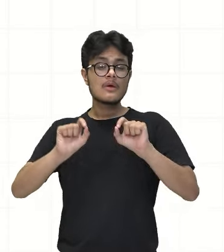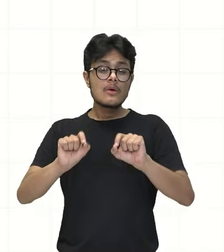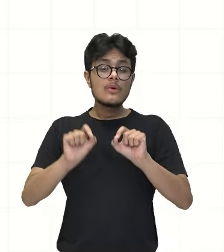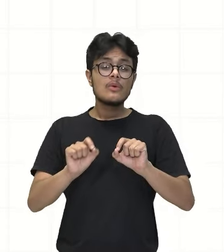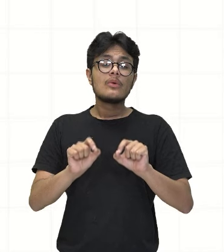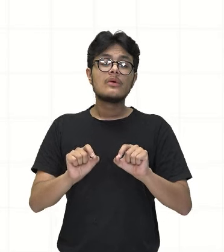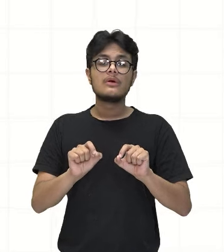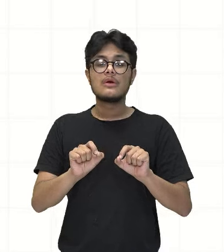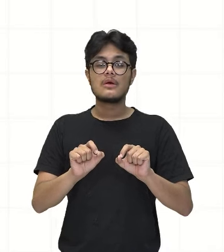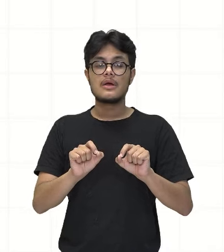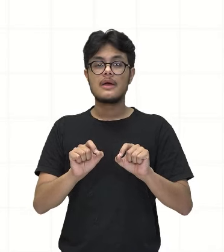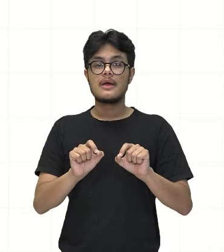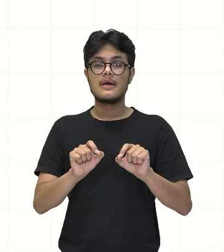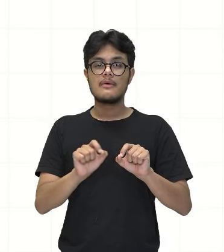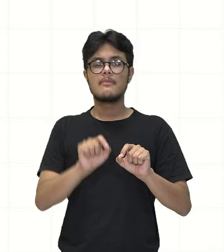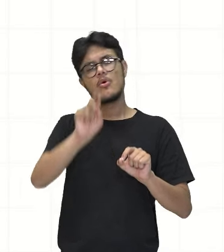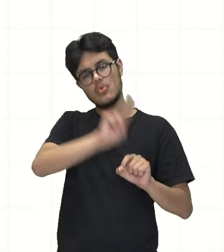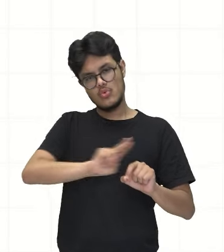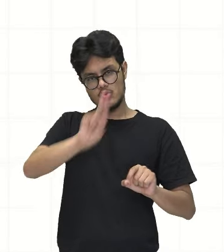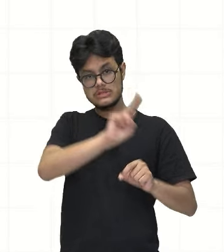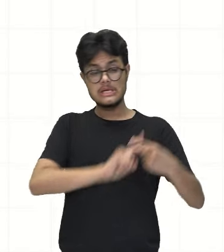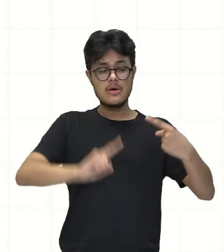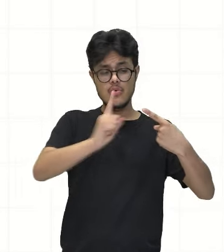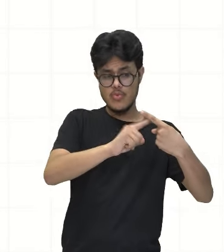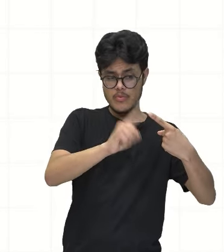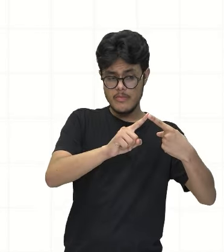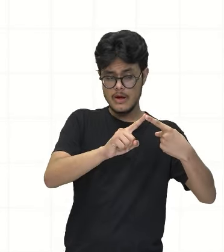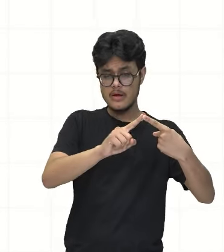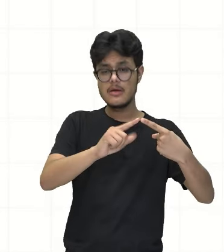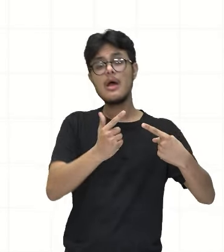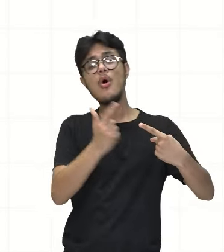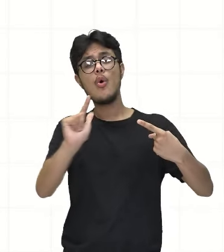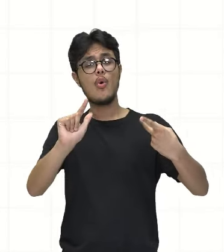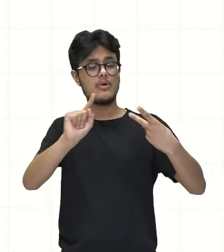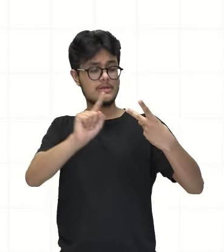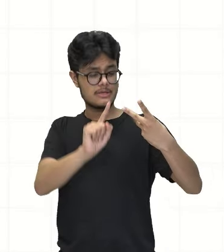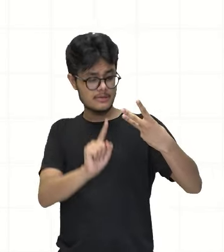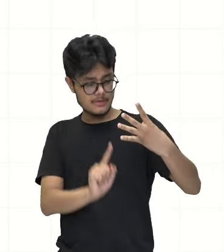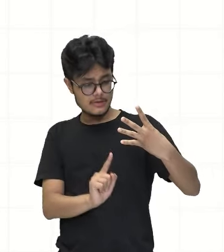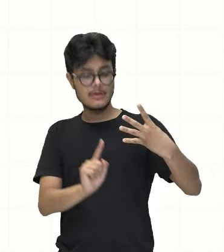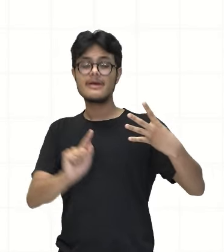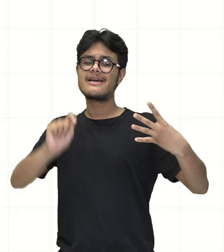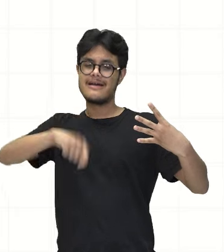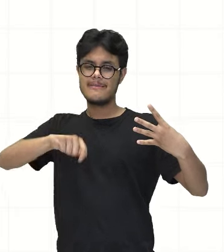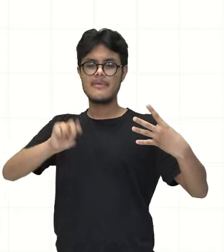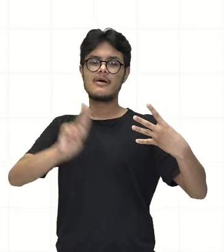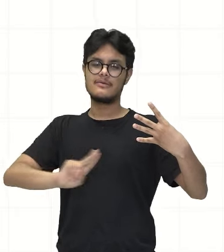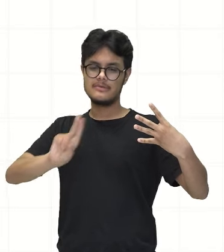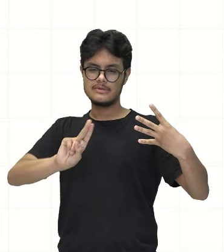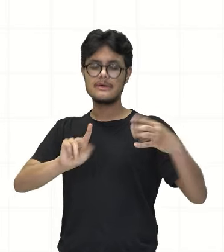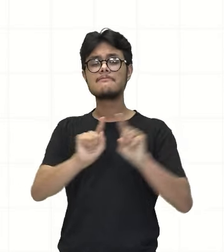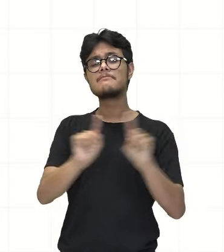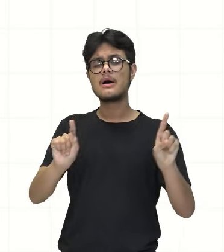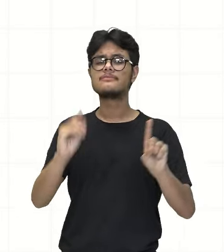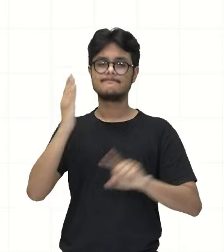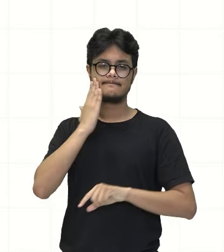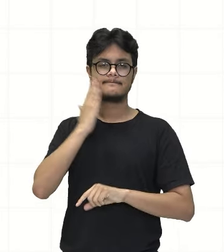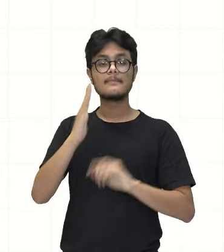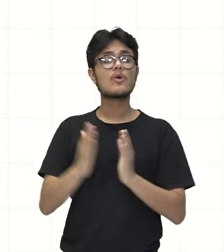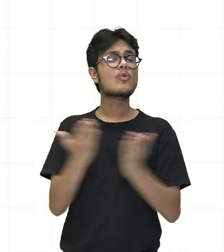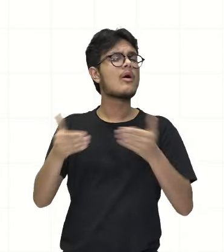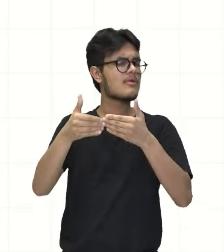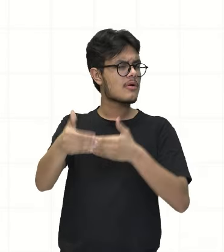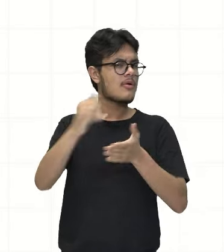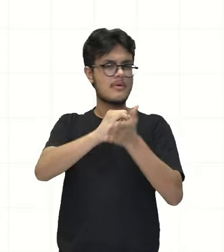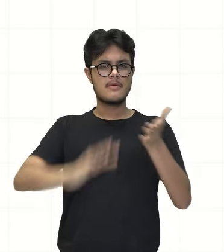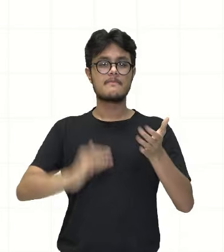utilizar outra, né? Às vezes é 2 fórmulas que a gente precisa usar. Então é bom sempre a gente verificar que